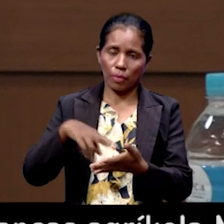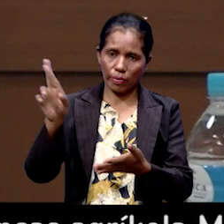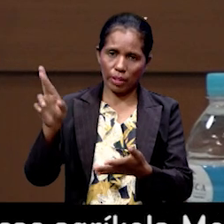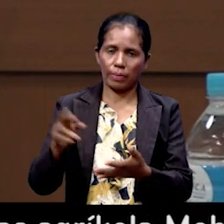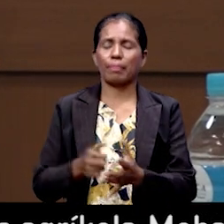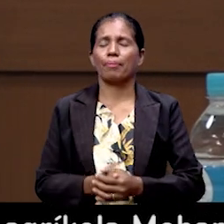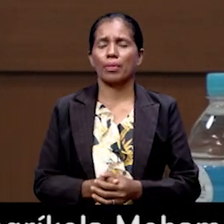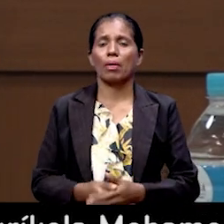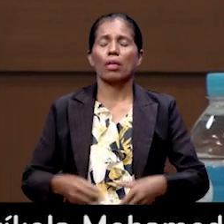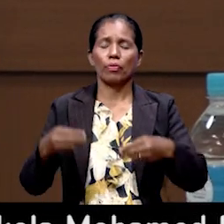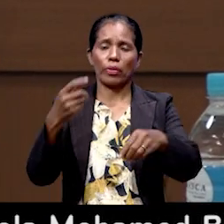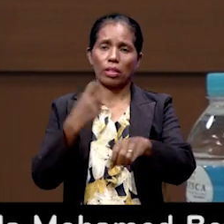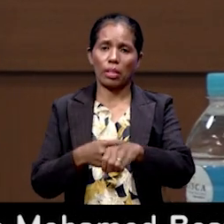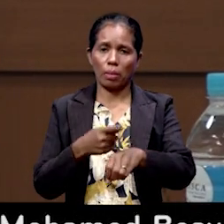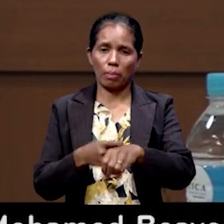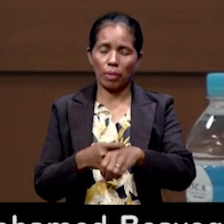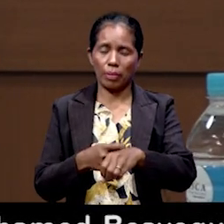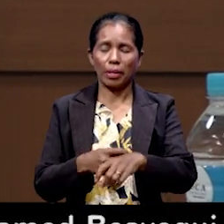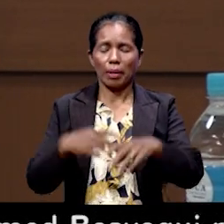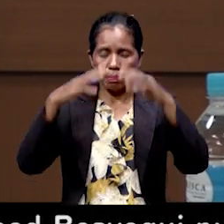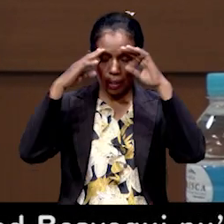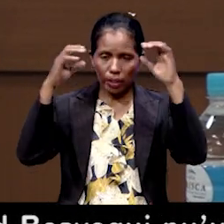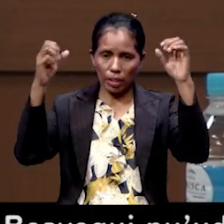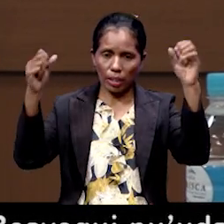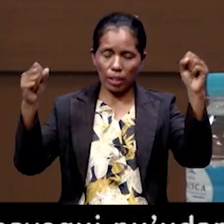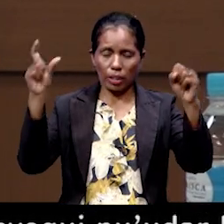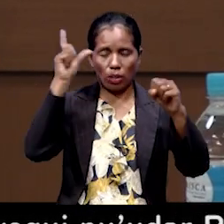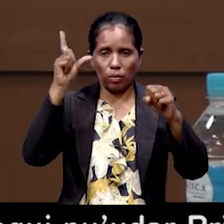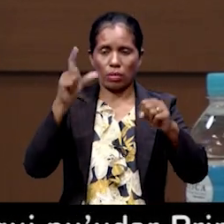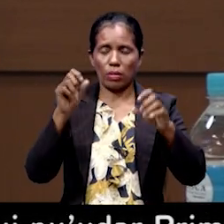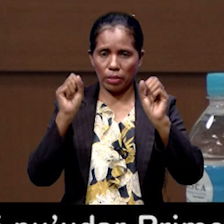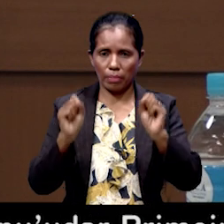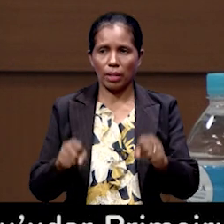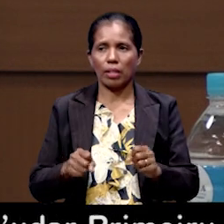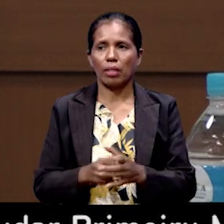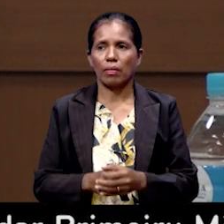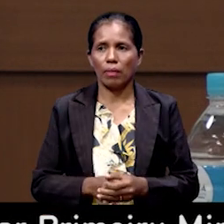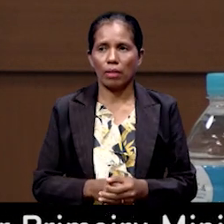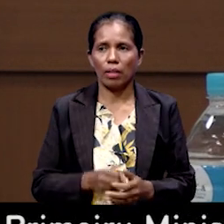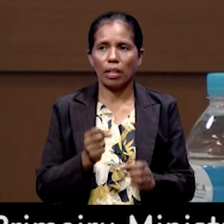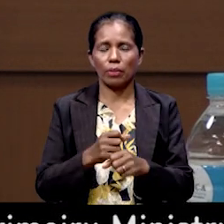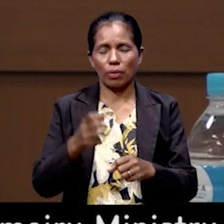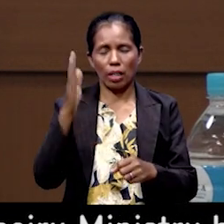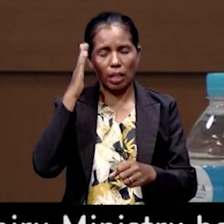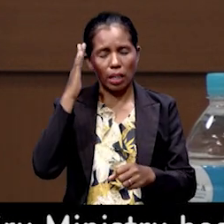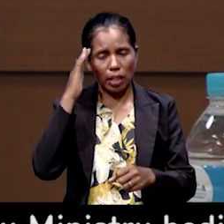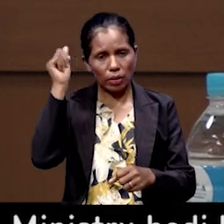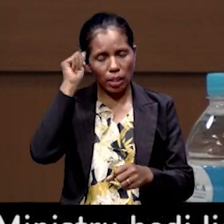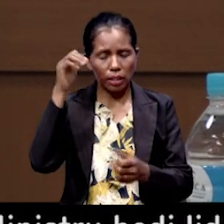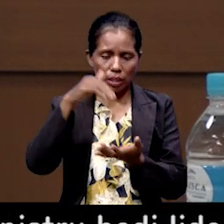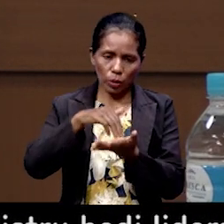ba, Sua Excelência Presidente da República, atu halo análise, estuda,